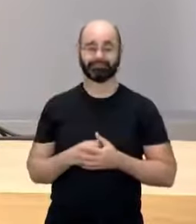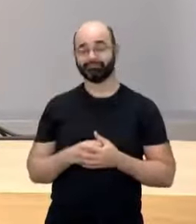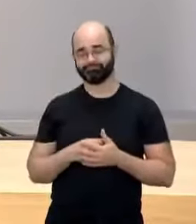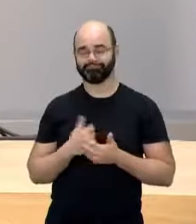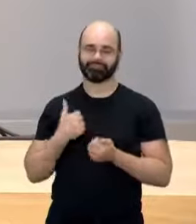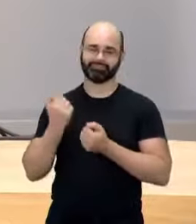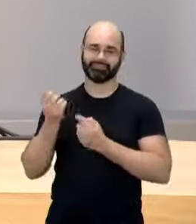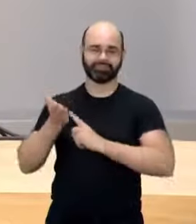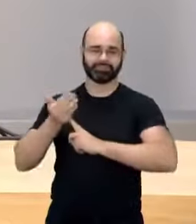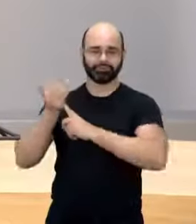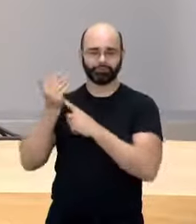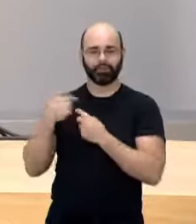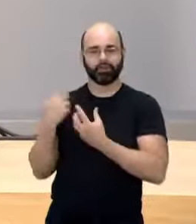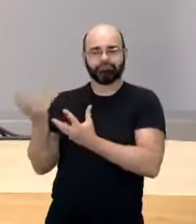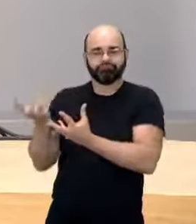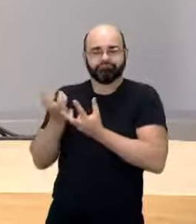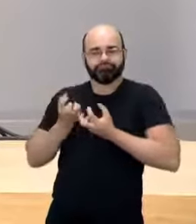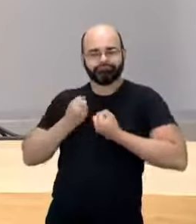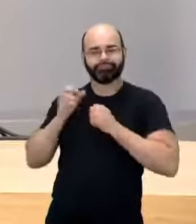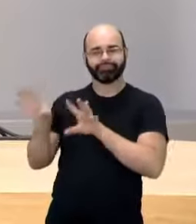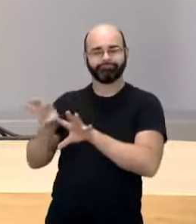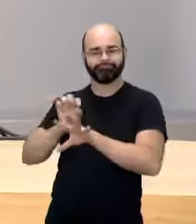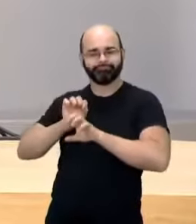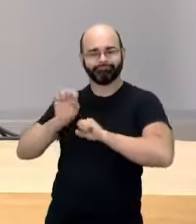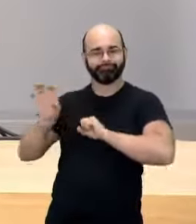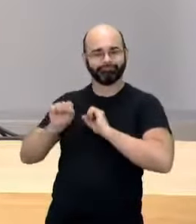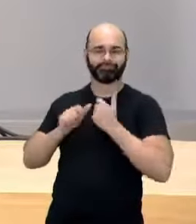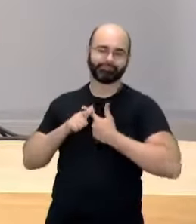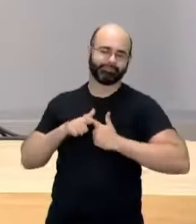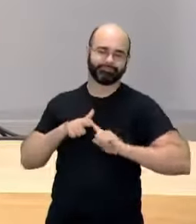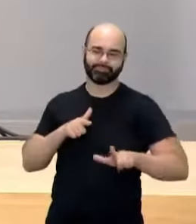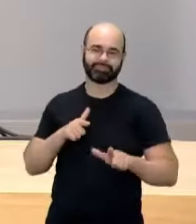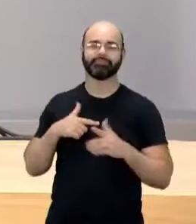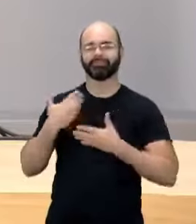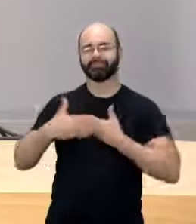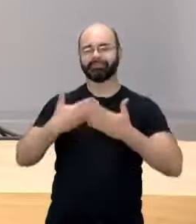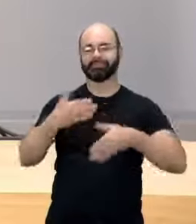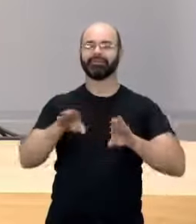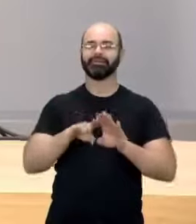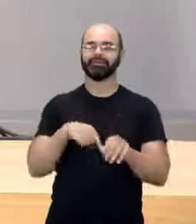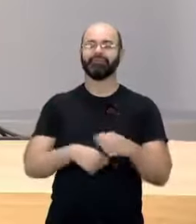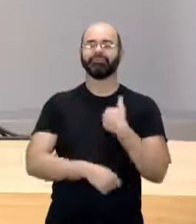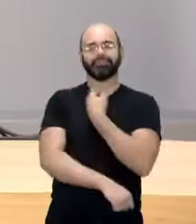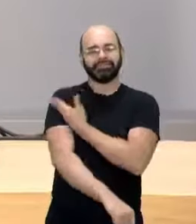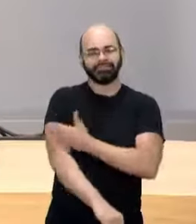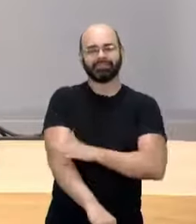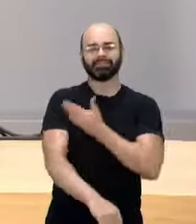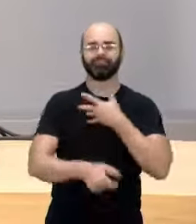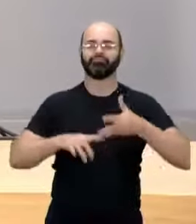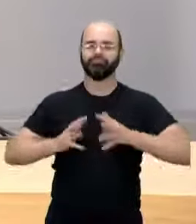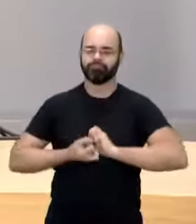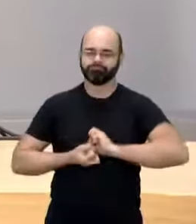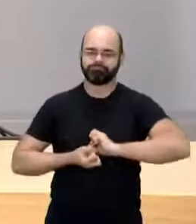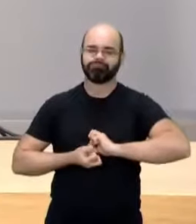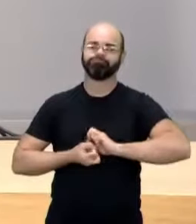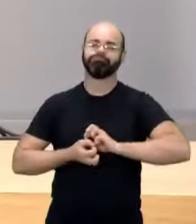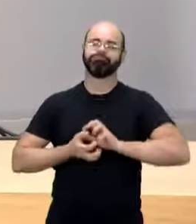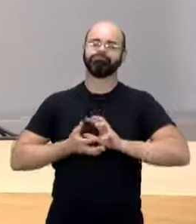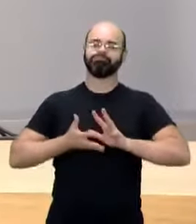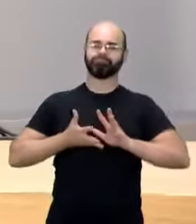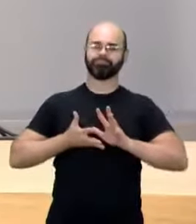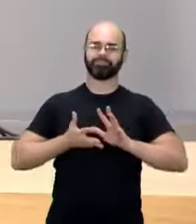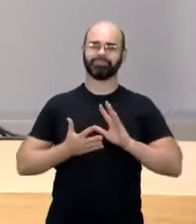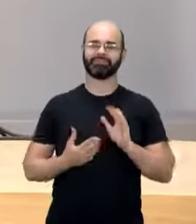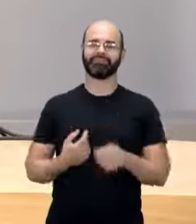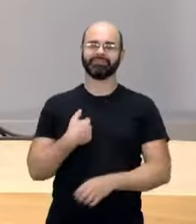aí, com isso, sem dúvida alguma, né, também segui treinando a minha resiliência e cada vez mais